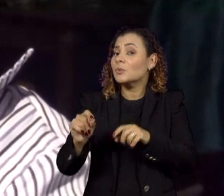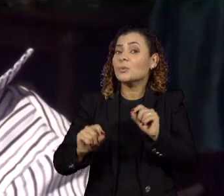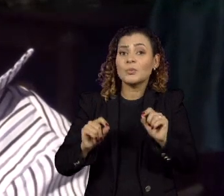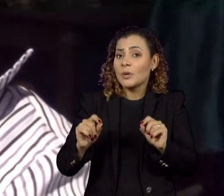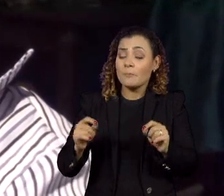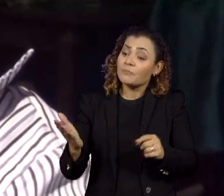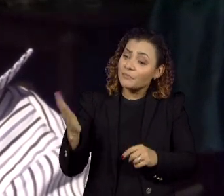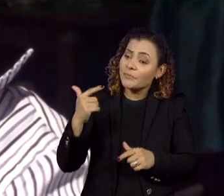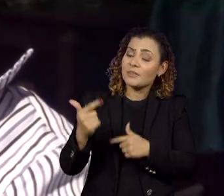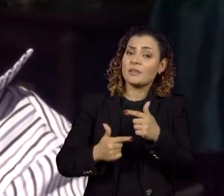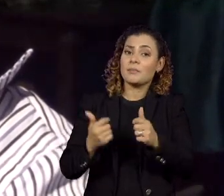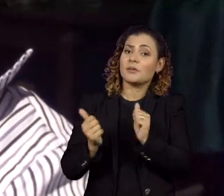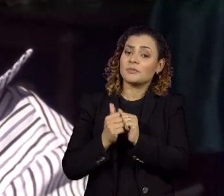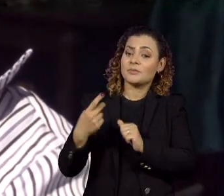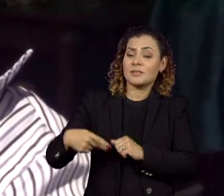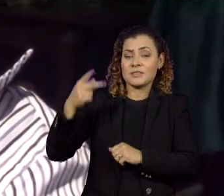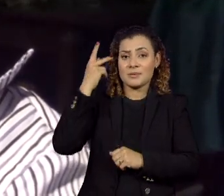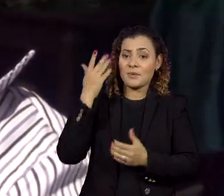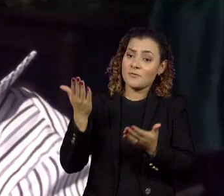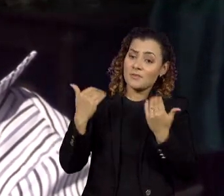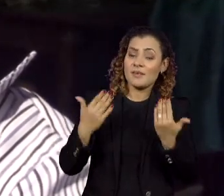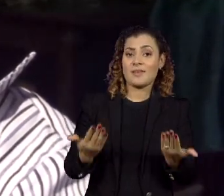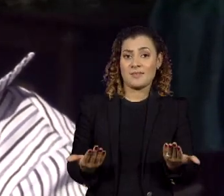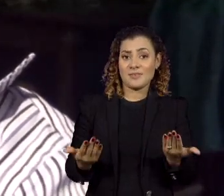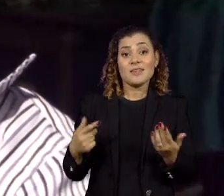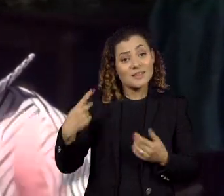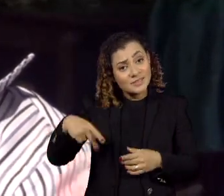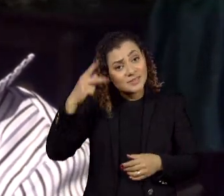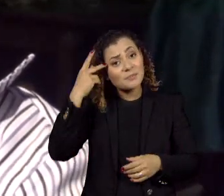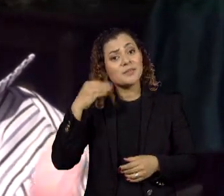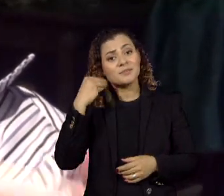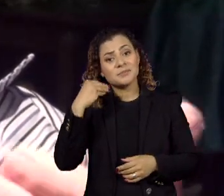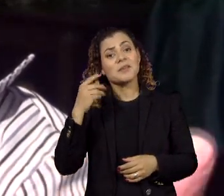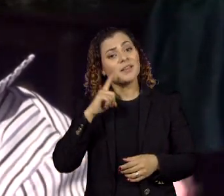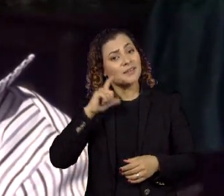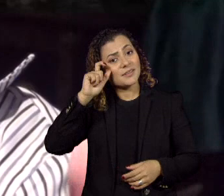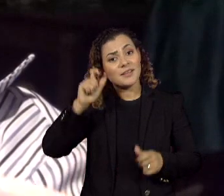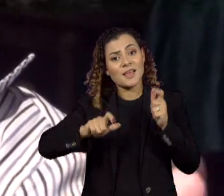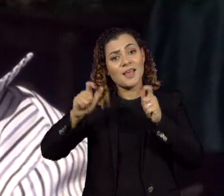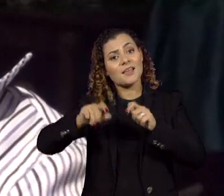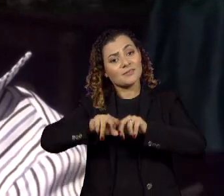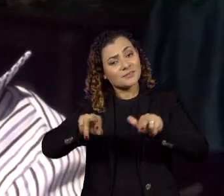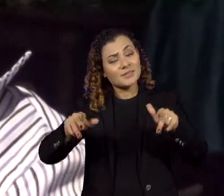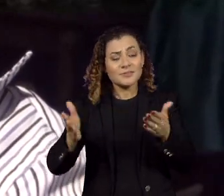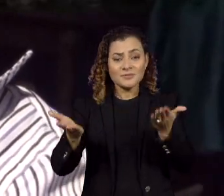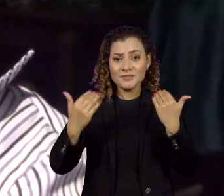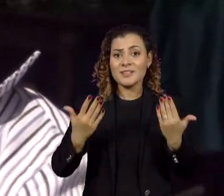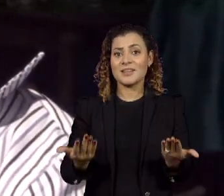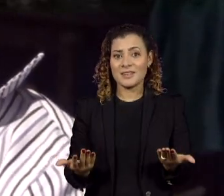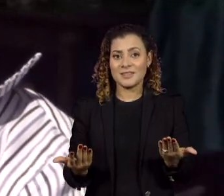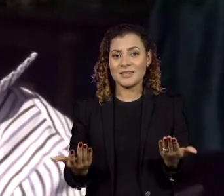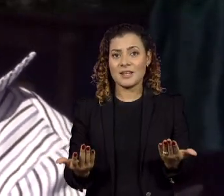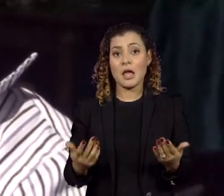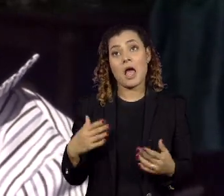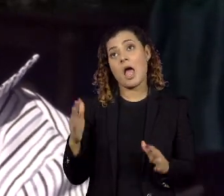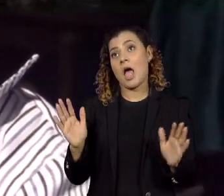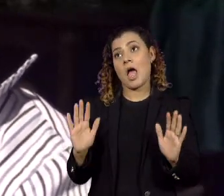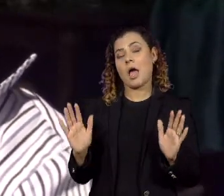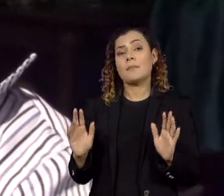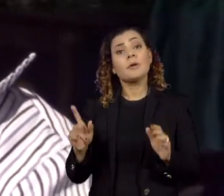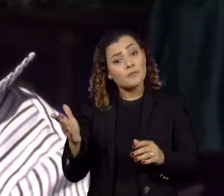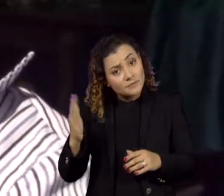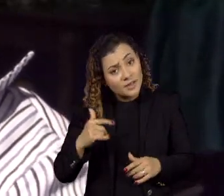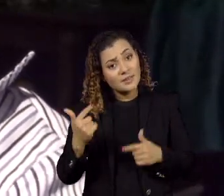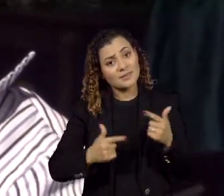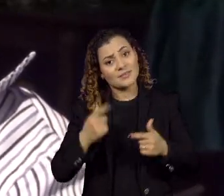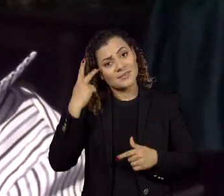vem trabalhar em São Paulo, que São Paulo tem experiências muito interessantes e não sei o que mais. Não, mas vem